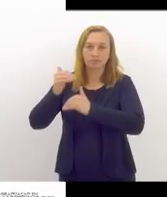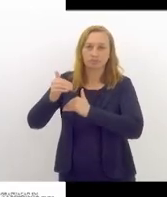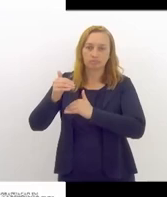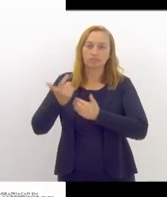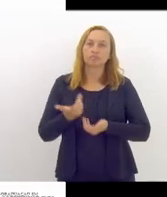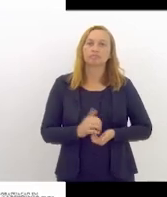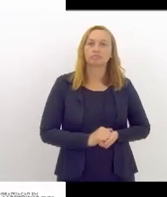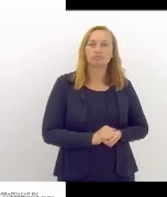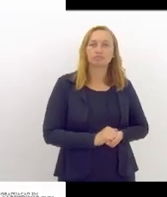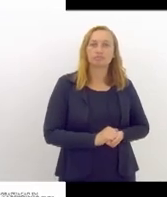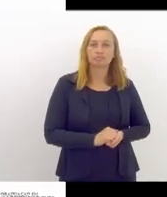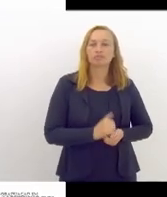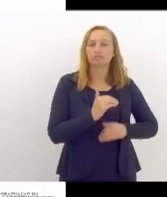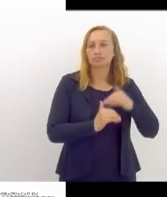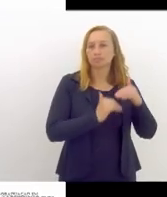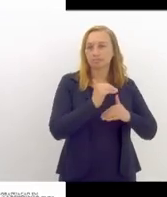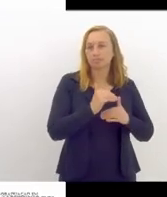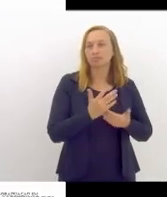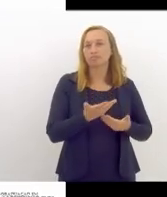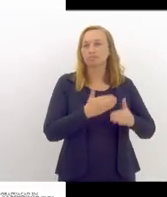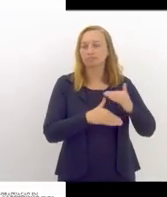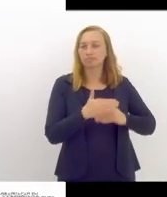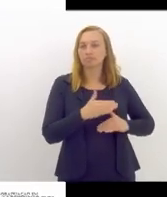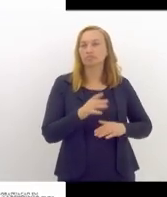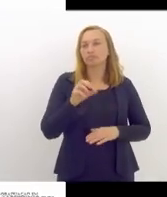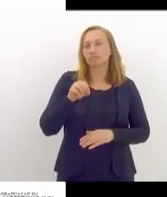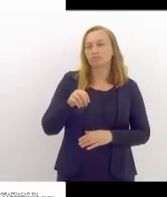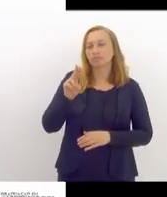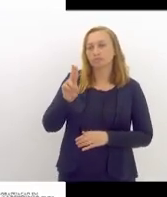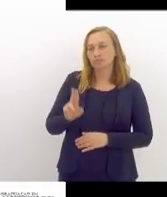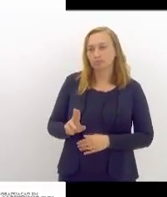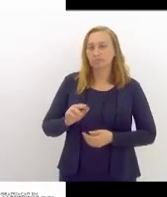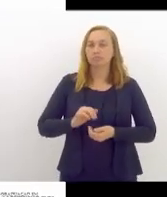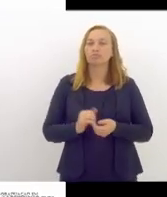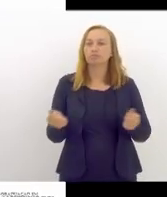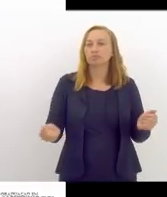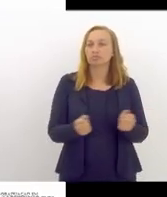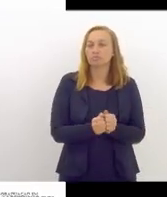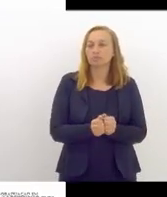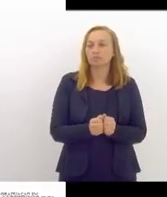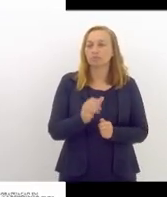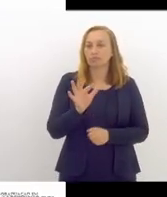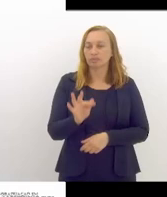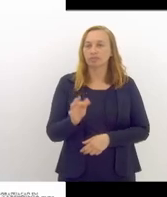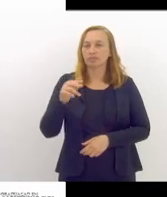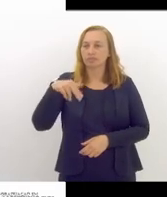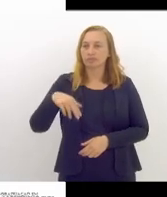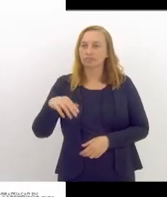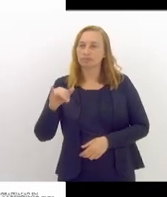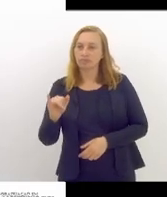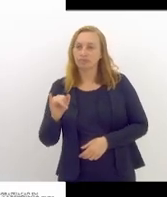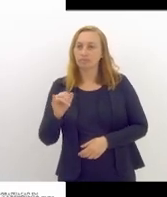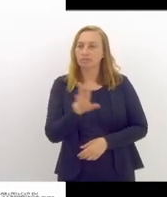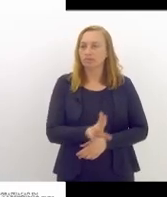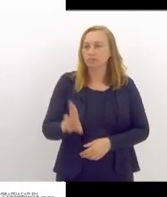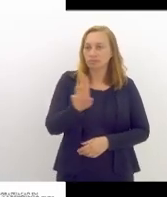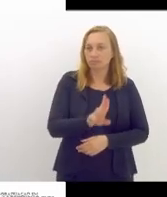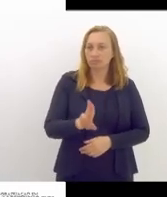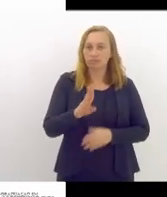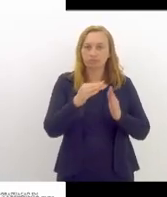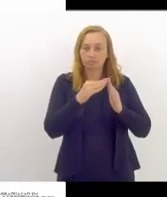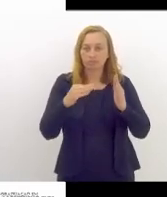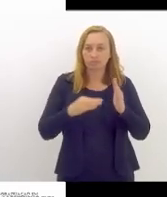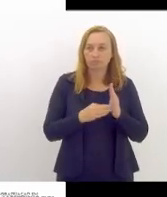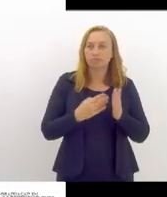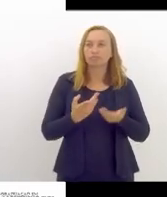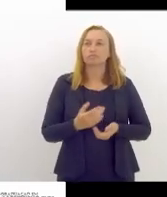em desenvolvimento né a ONU junto com FMI apontam para o uso dessa metodologia